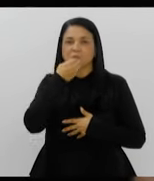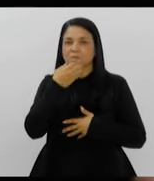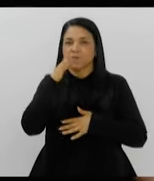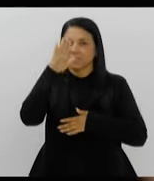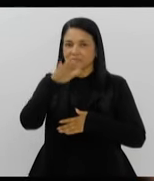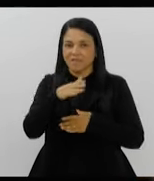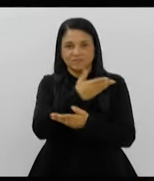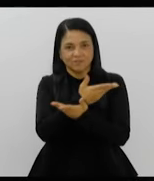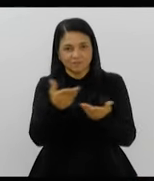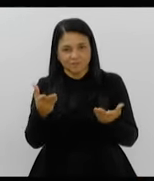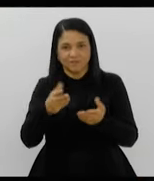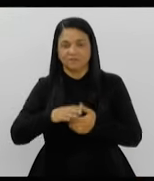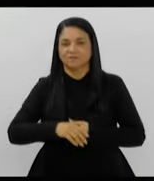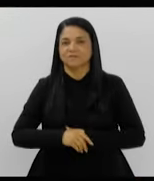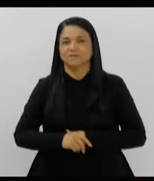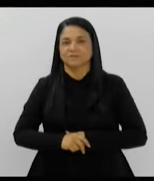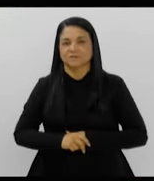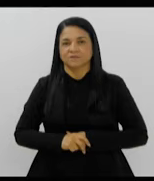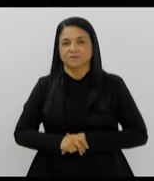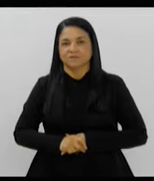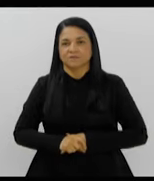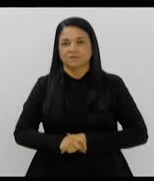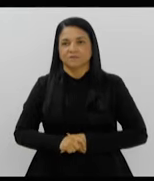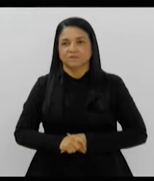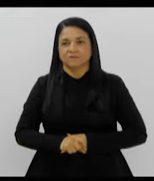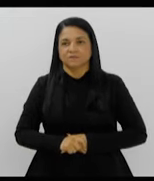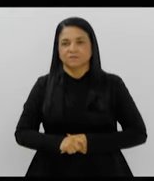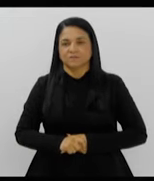a todos e a todas.